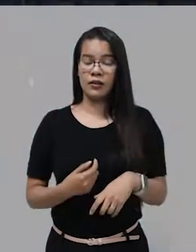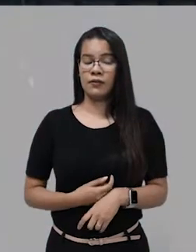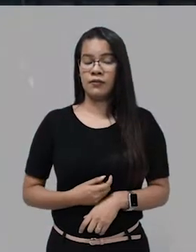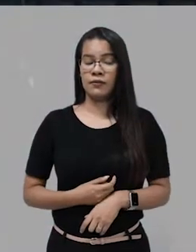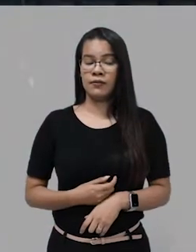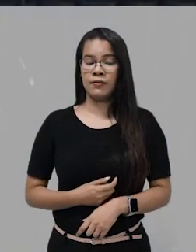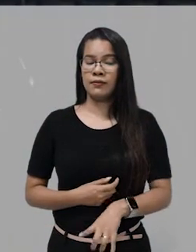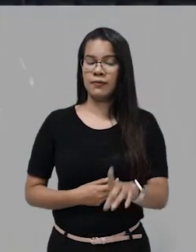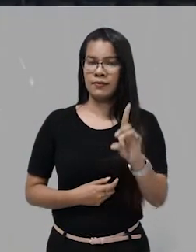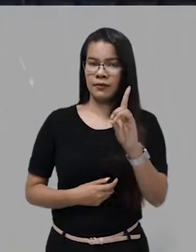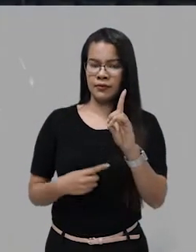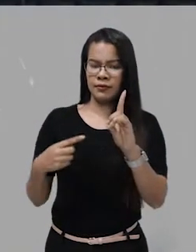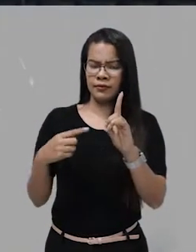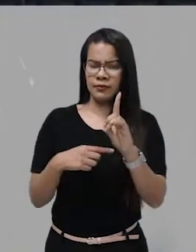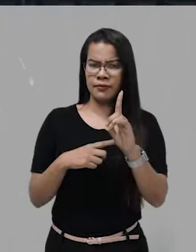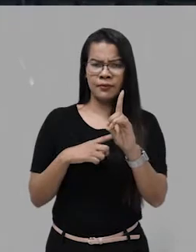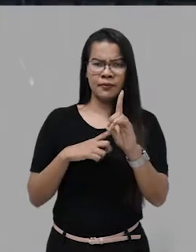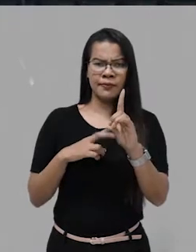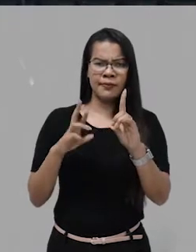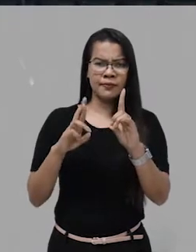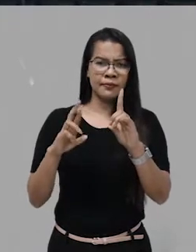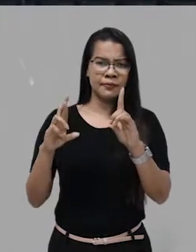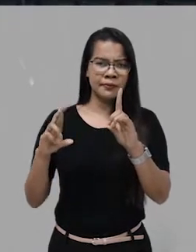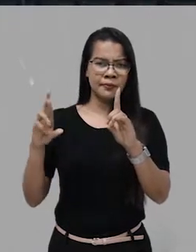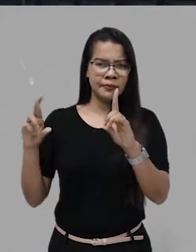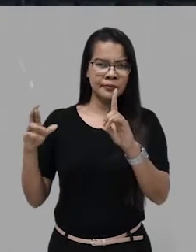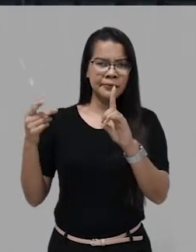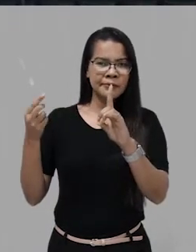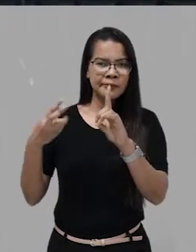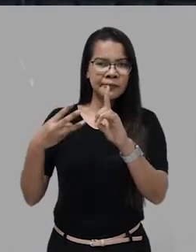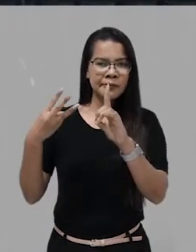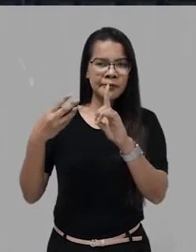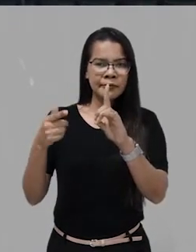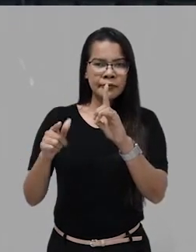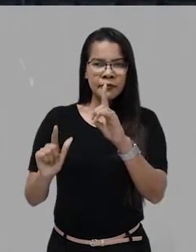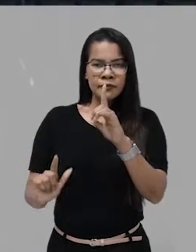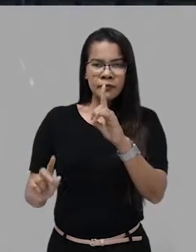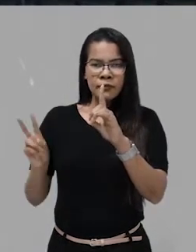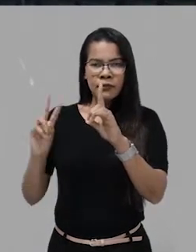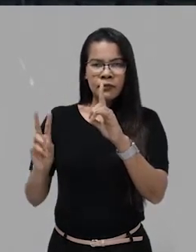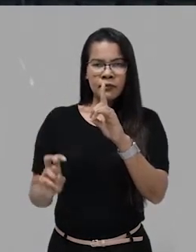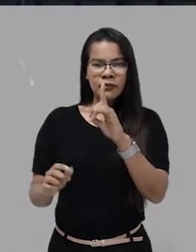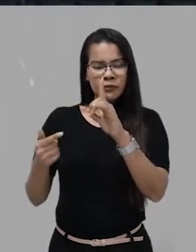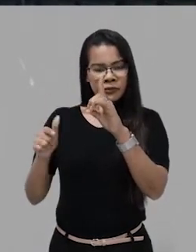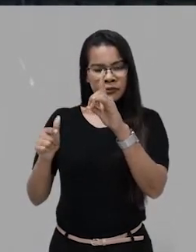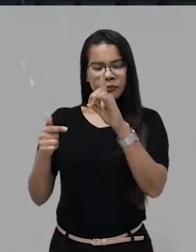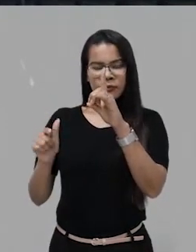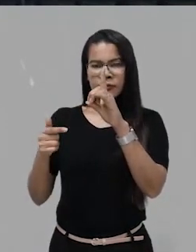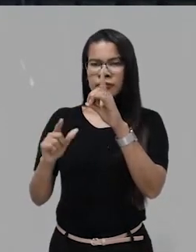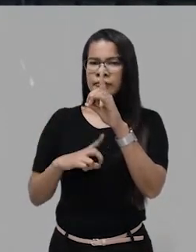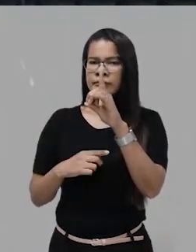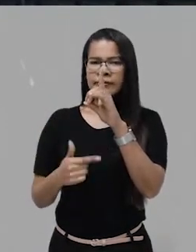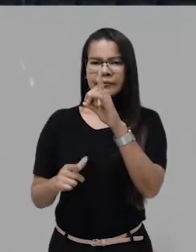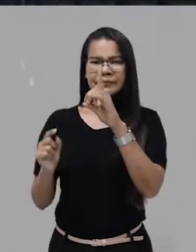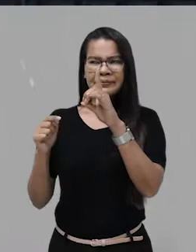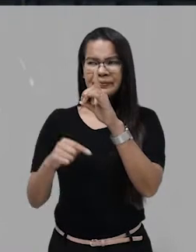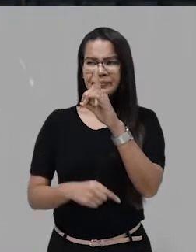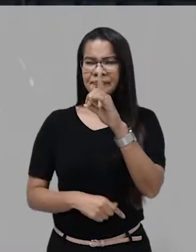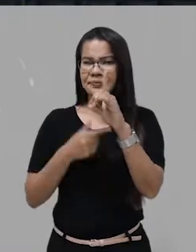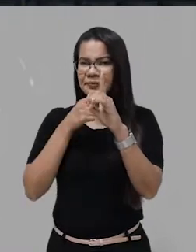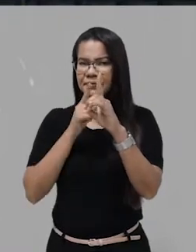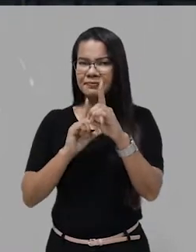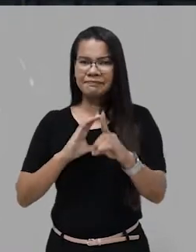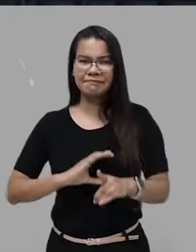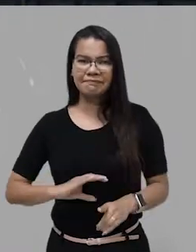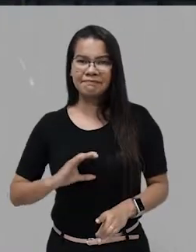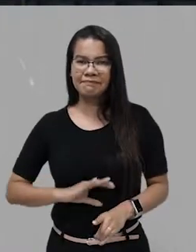repetido 3 vezes. Vocês já viram isso na língua portuguesa? Já vão eliminando aí algumas coisas. Não vamos inventar novas regras, não. Já bastam